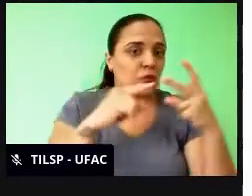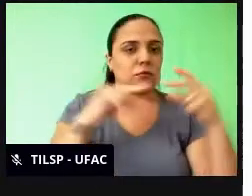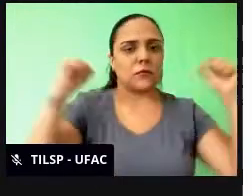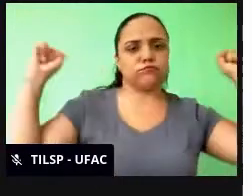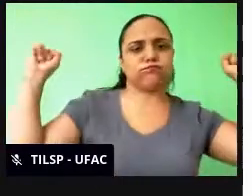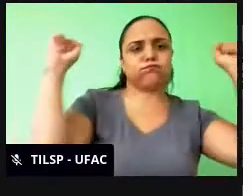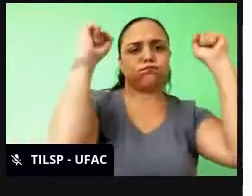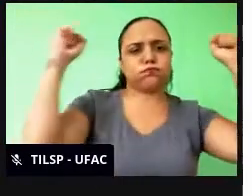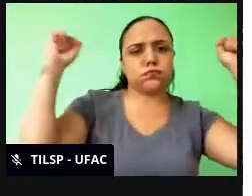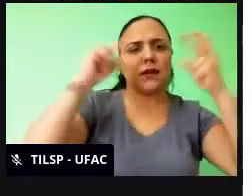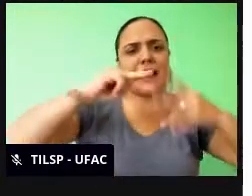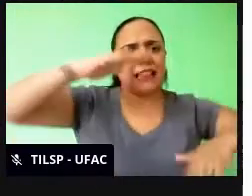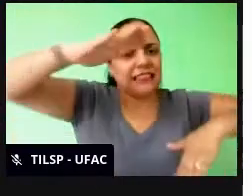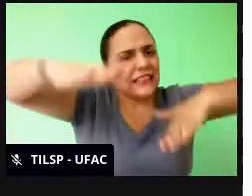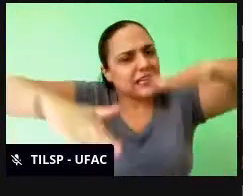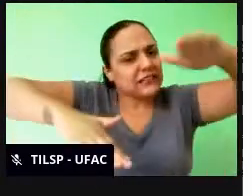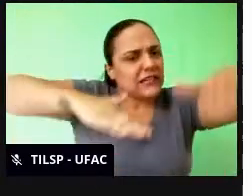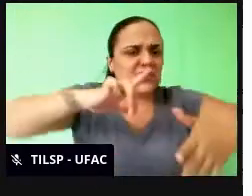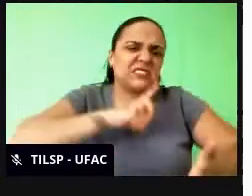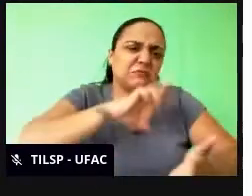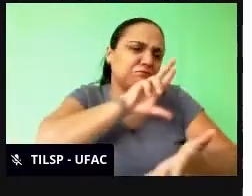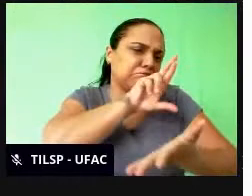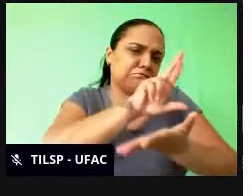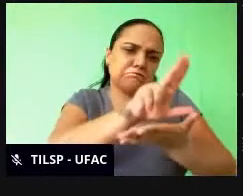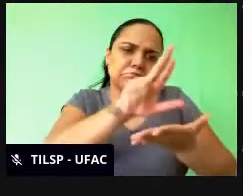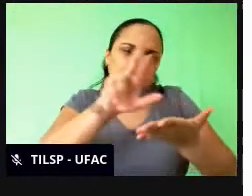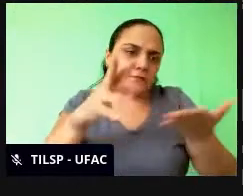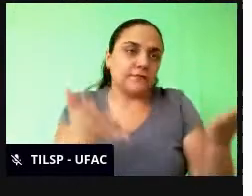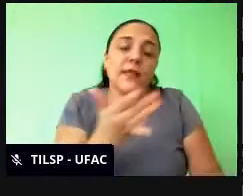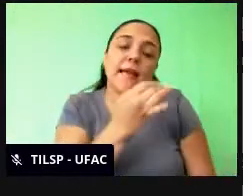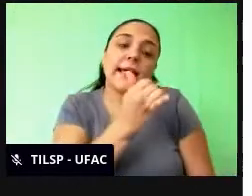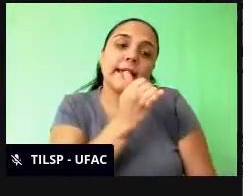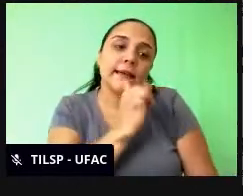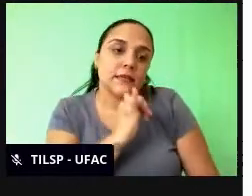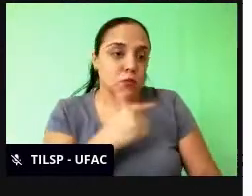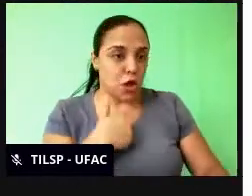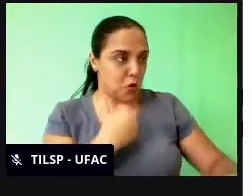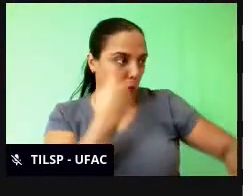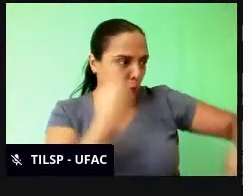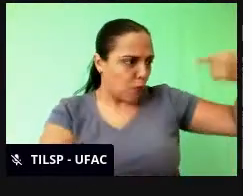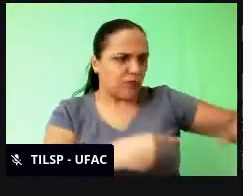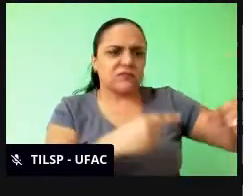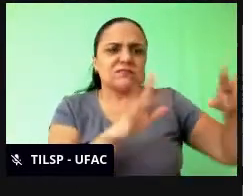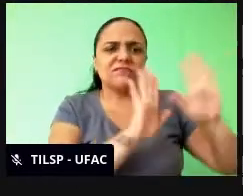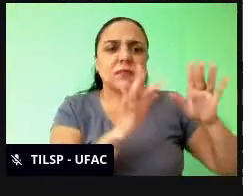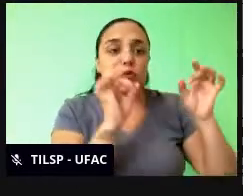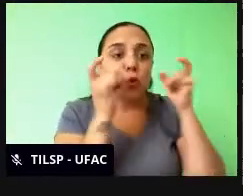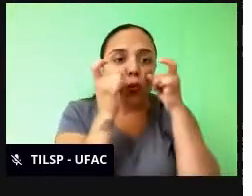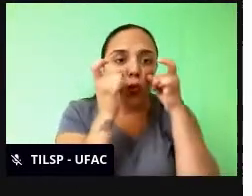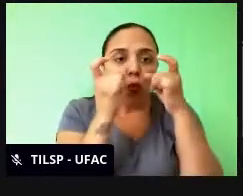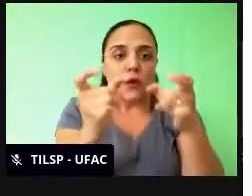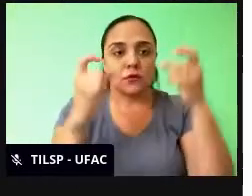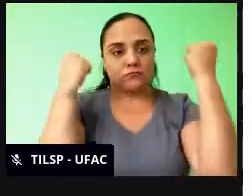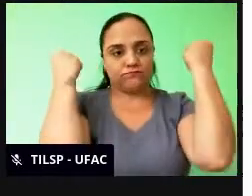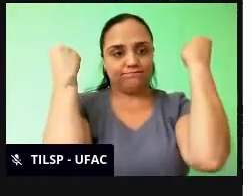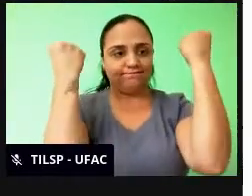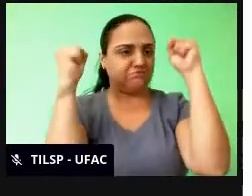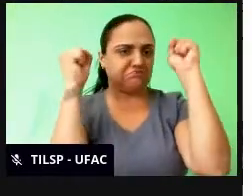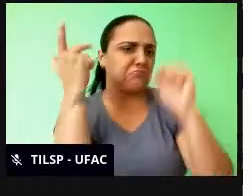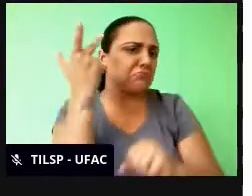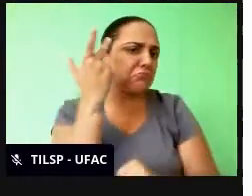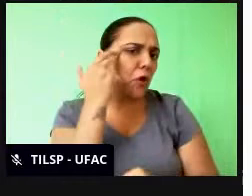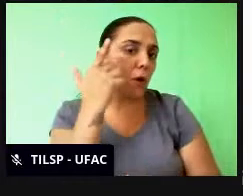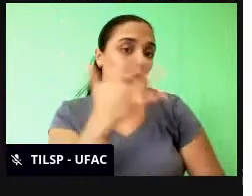uma natação. Então, é bem a gente. Então, a gente não quer, por exemplo, competir, mas a gente faz algum exercício físico, com foco